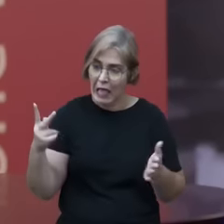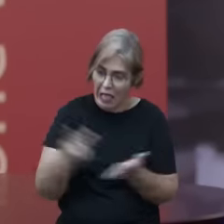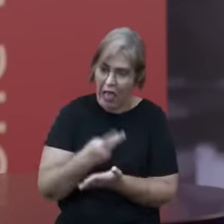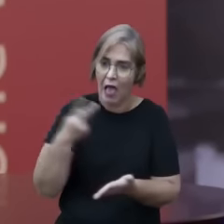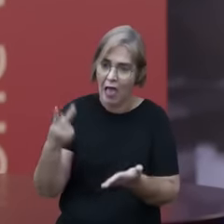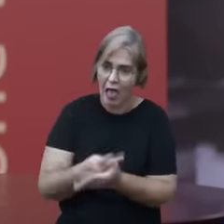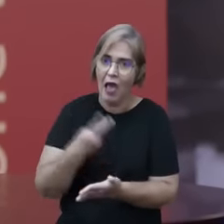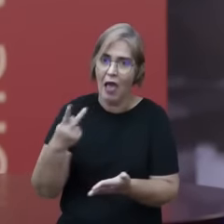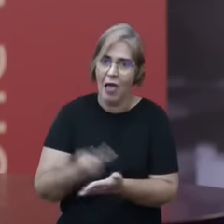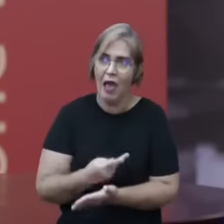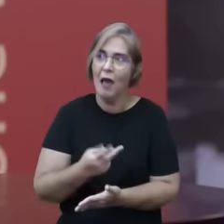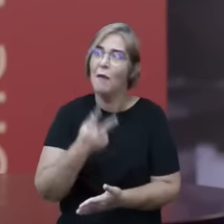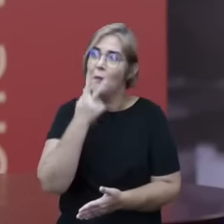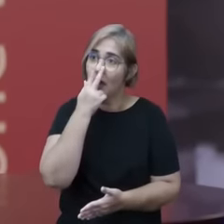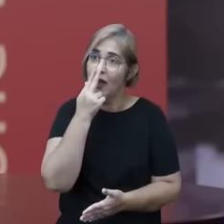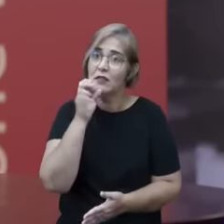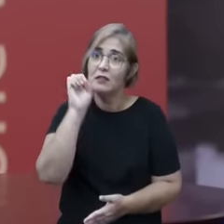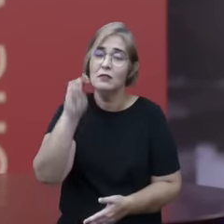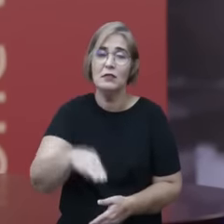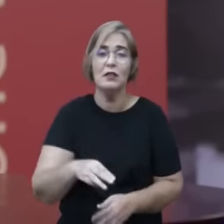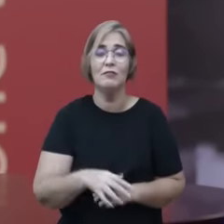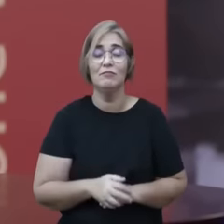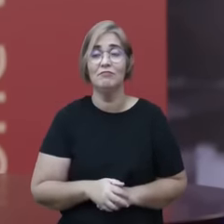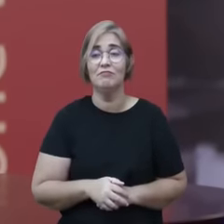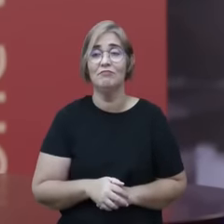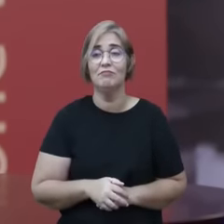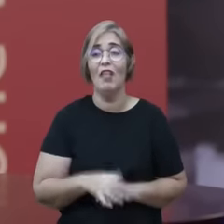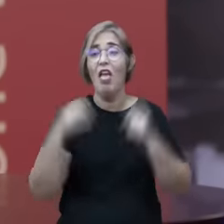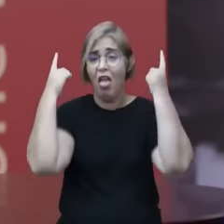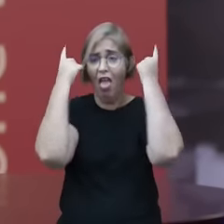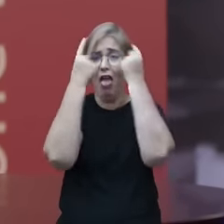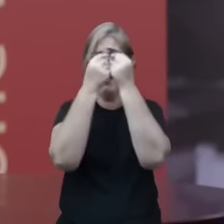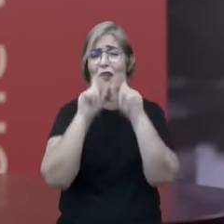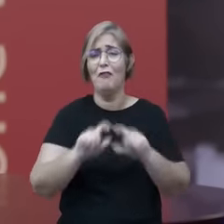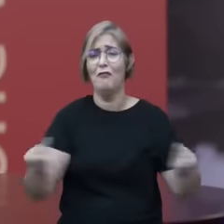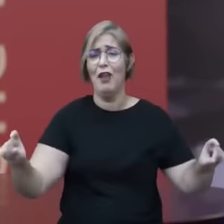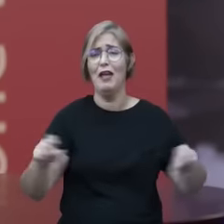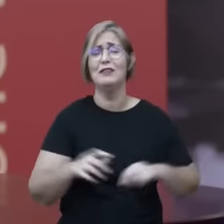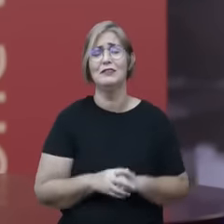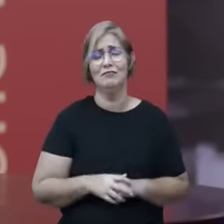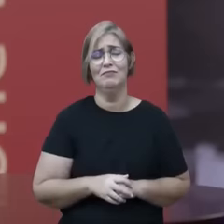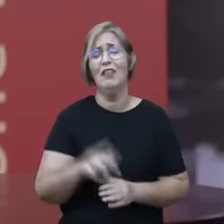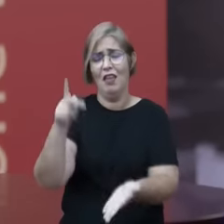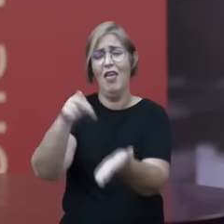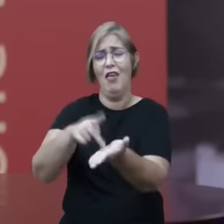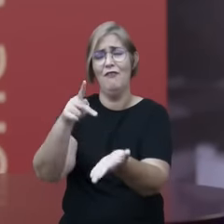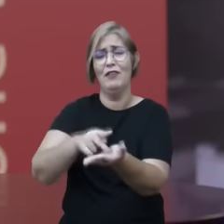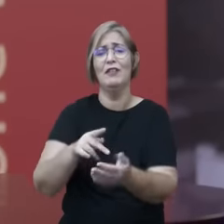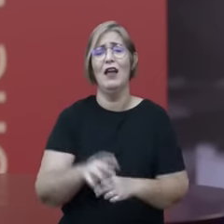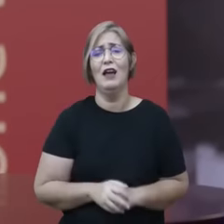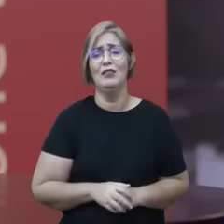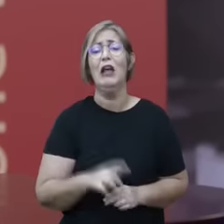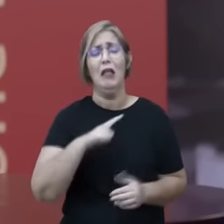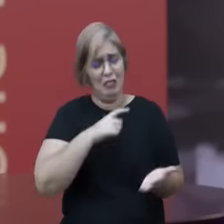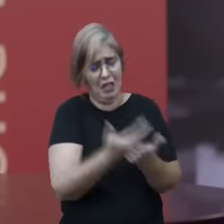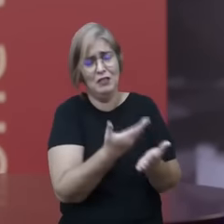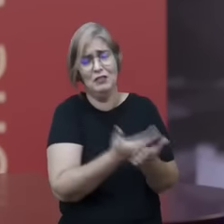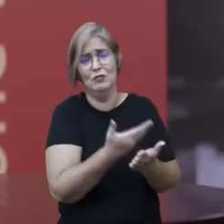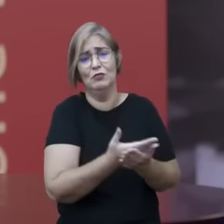verdade. E é trágico, é grego e é uma fenomenologia moral, é uma fenomenologia existencial.